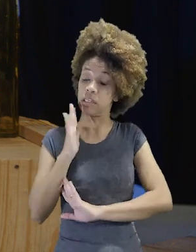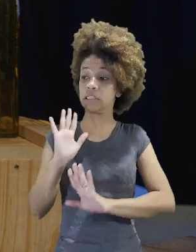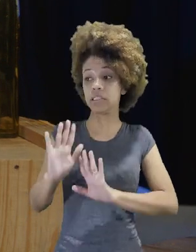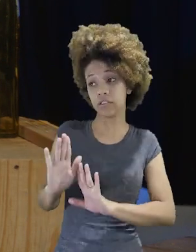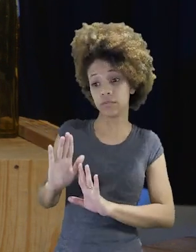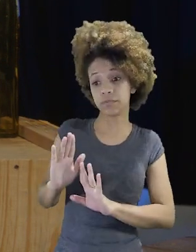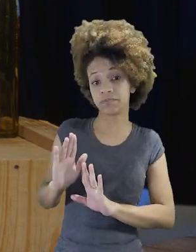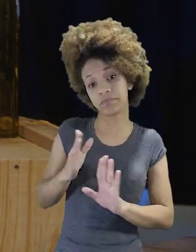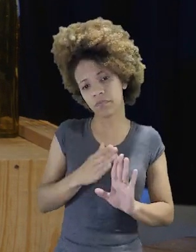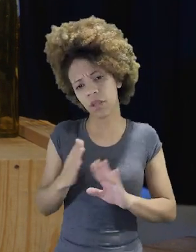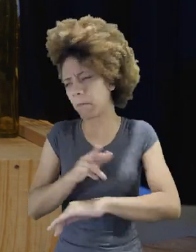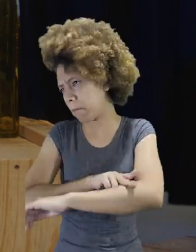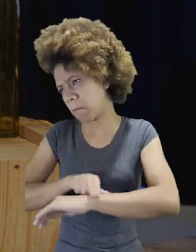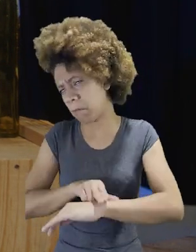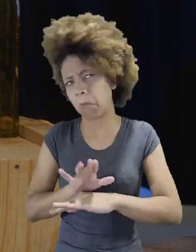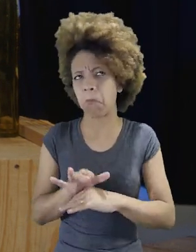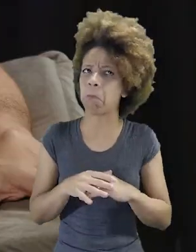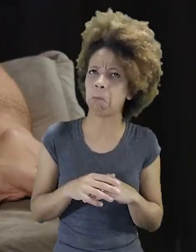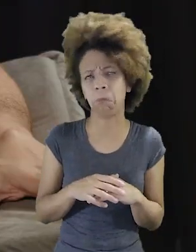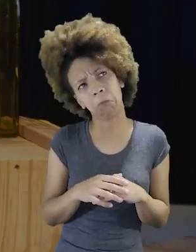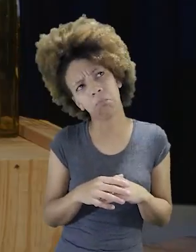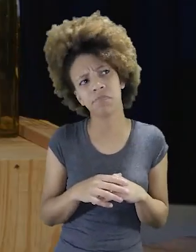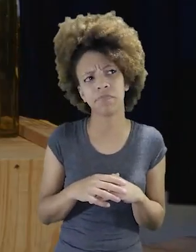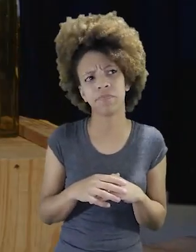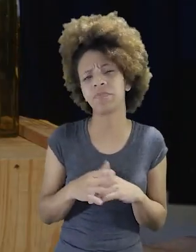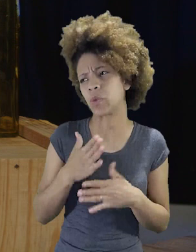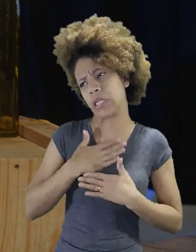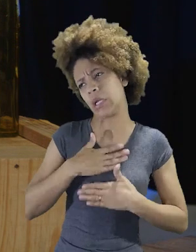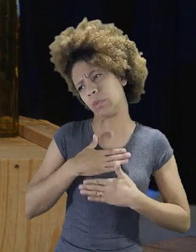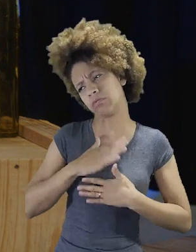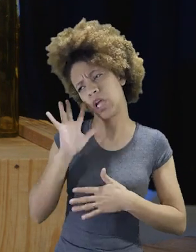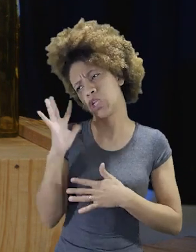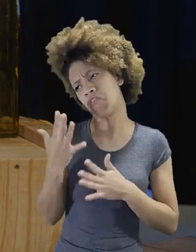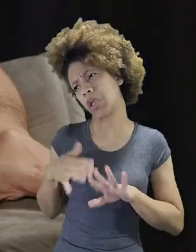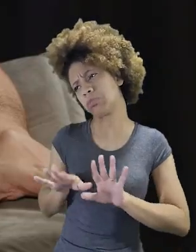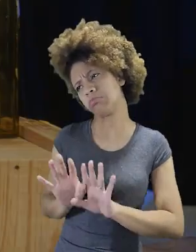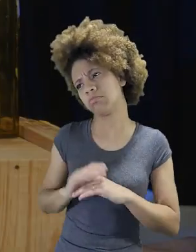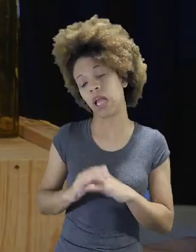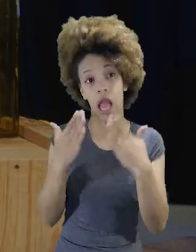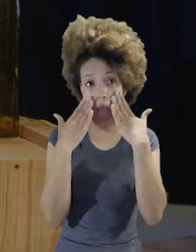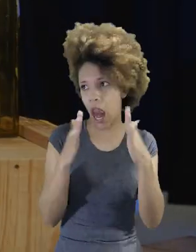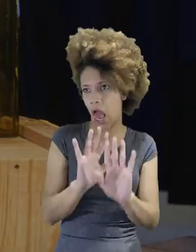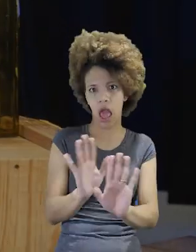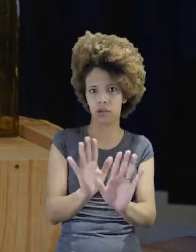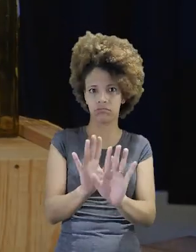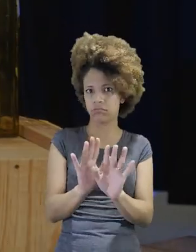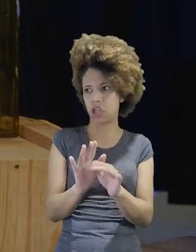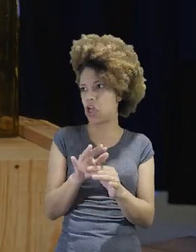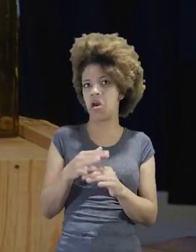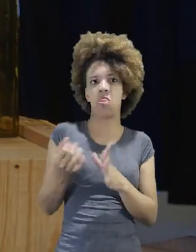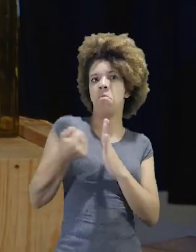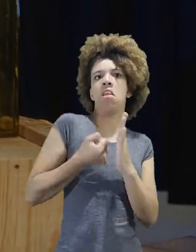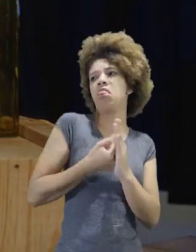eu sou tranquilo com isso é claro que eu não eu não quero Clamar que nada tá ligado